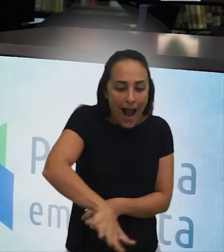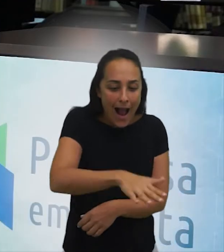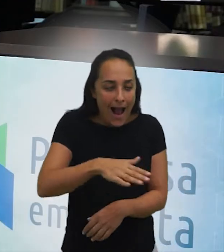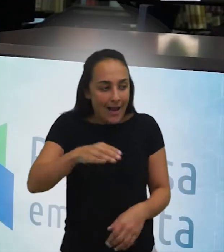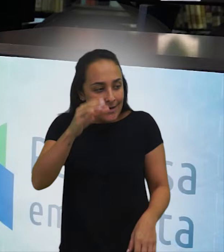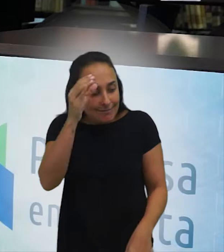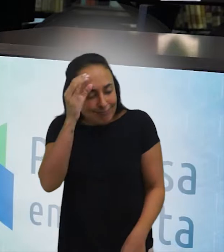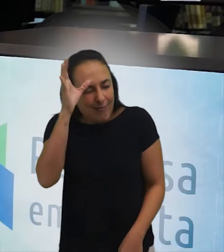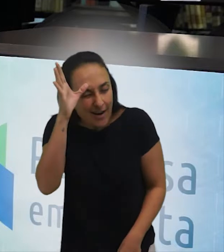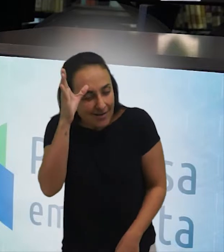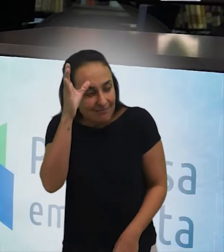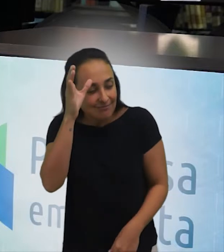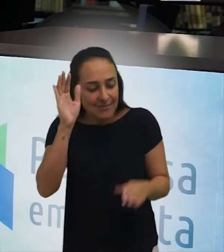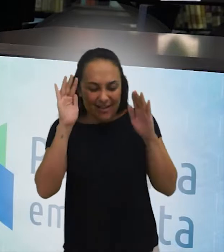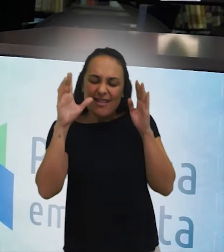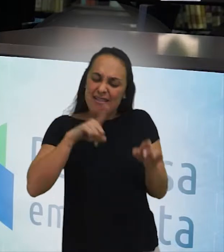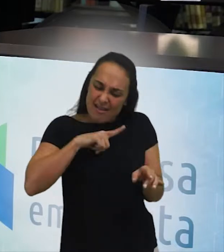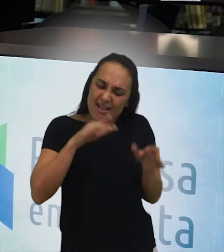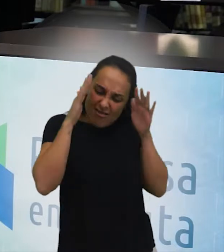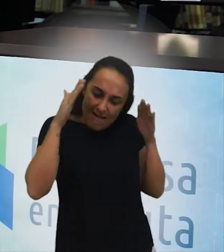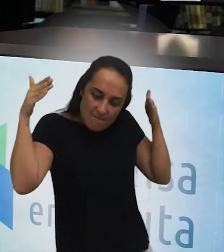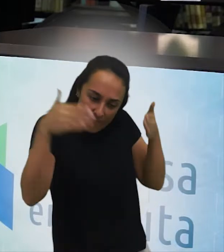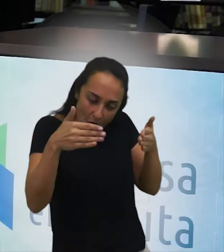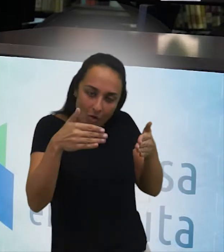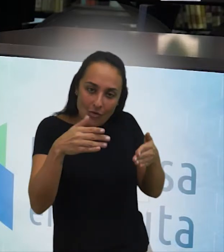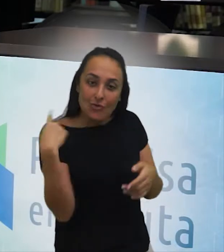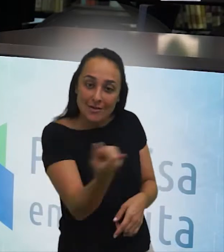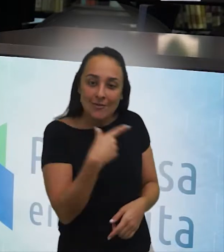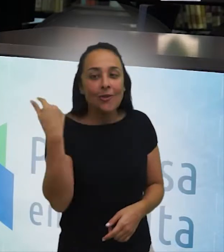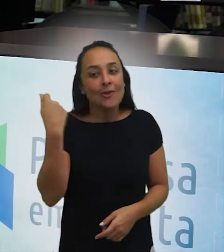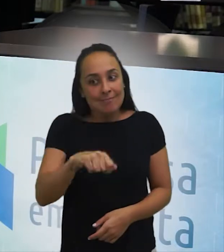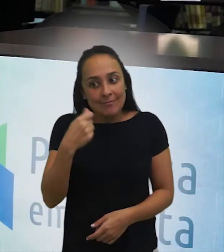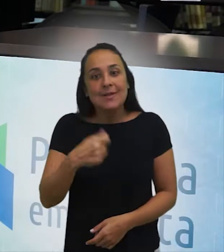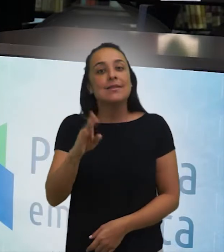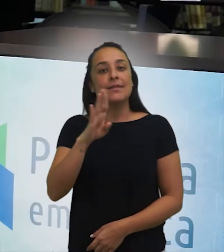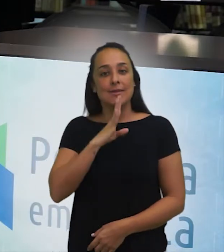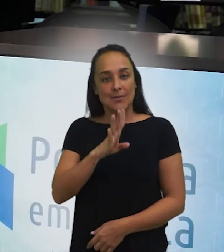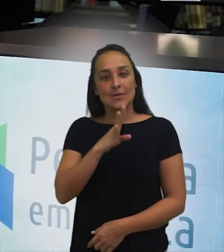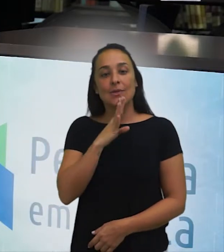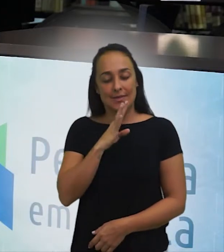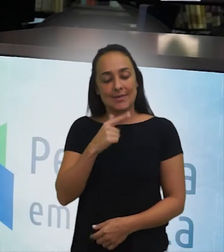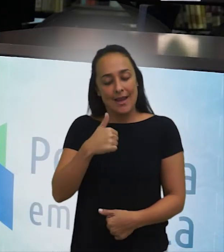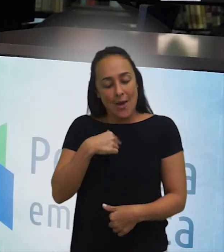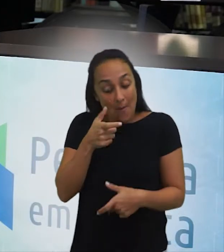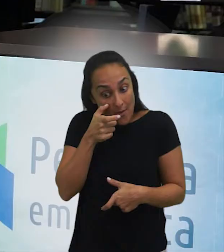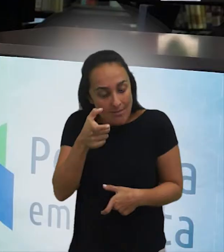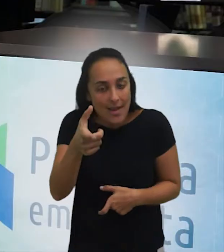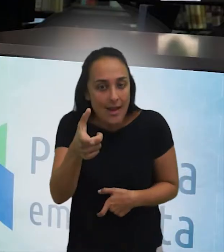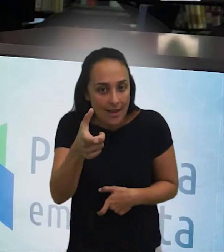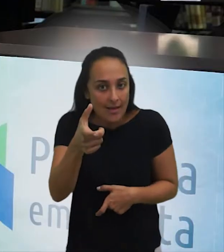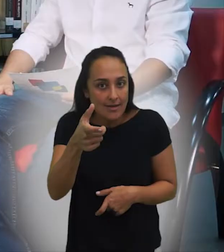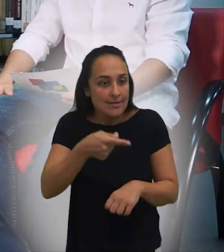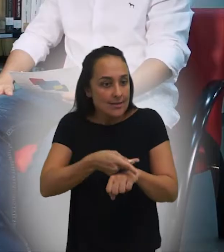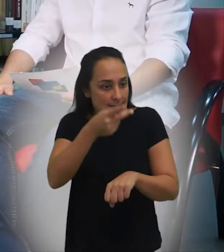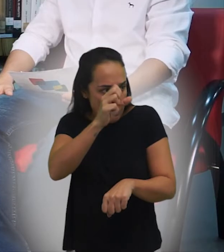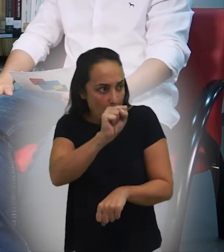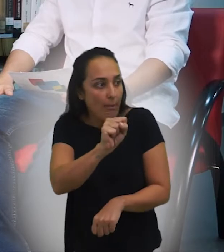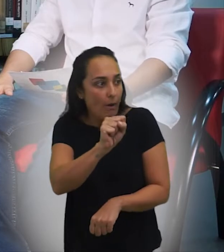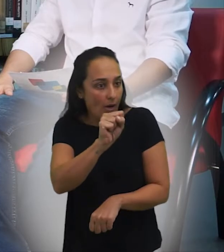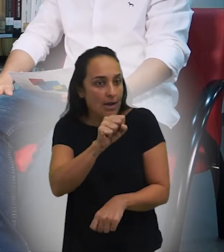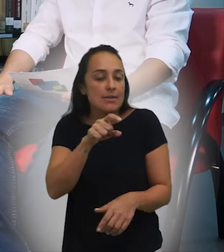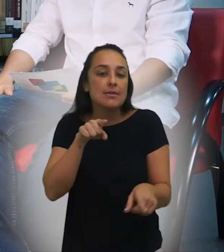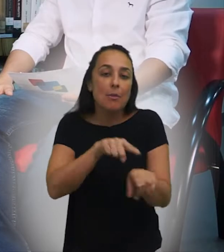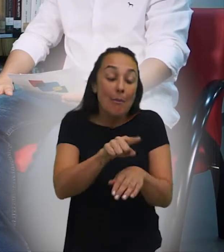interessado, desde que eu estou trabalhando na pós-graduação, sobre a questão de pesquisa em artes. Inclusive, eu trabalhei muito tempo em metodologia da